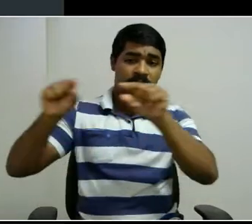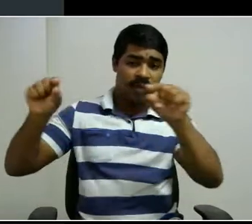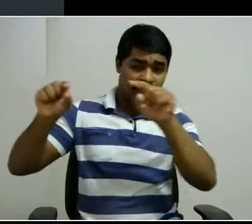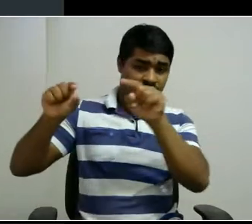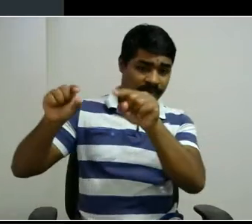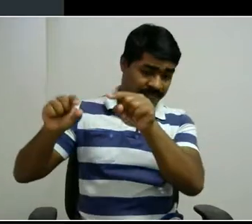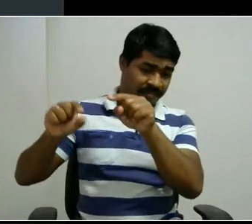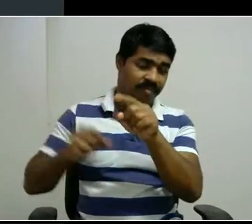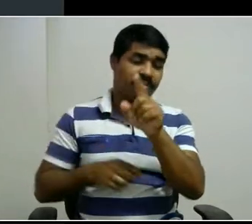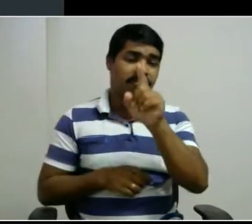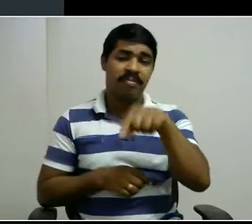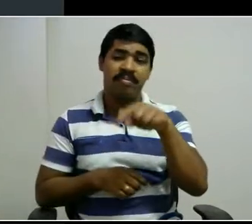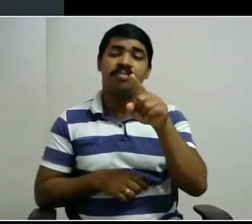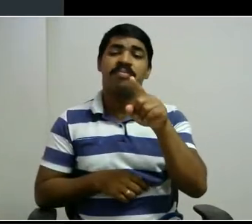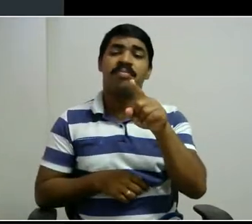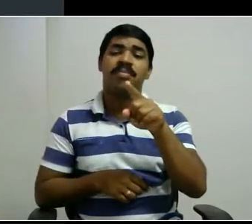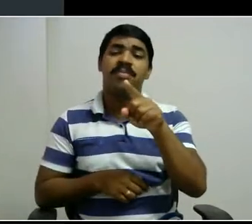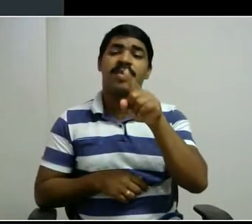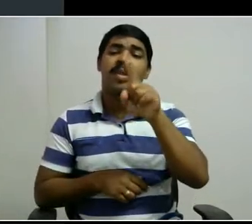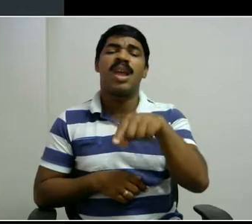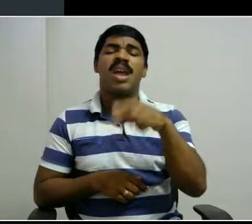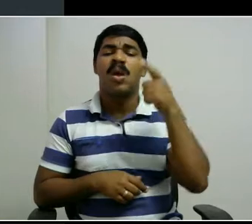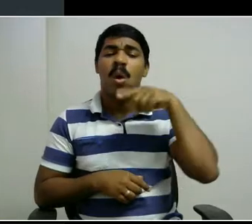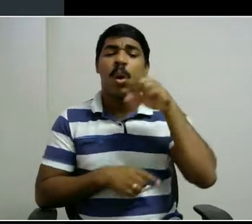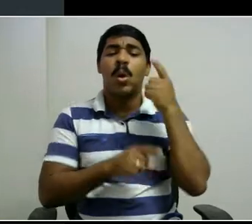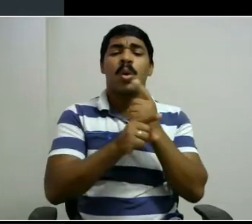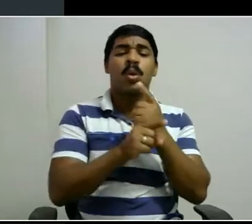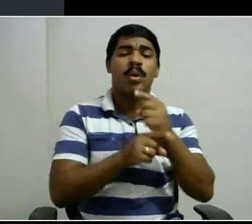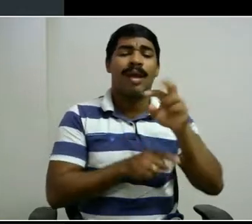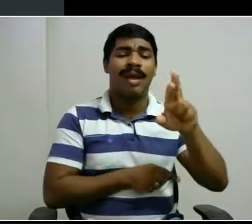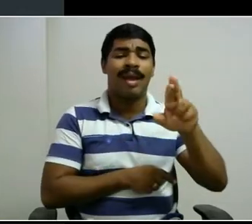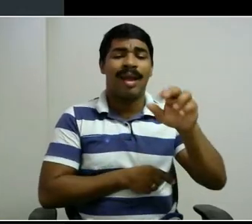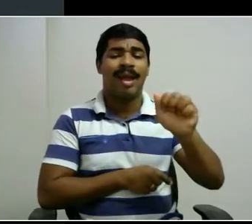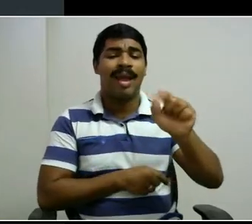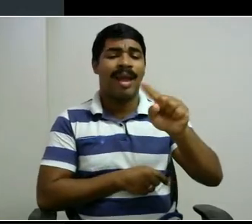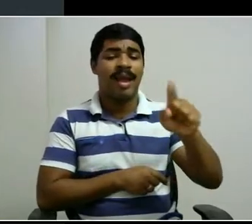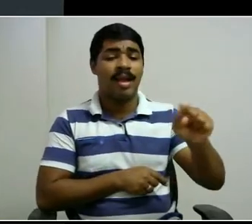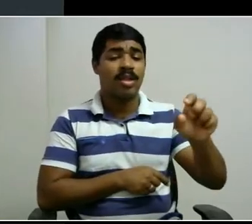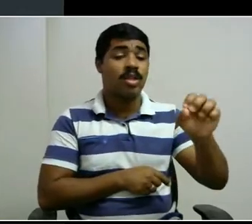dá a raiz ou zero da função